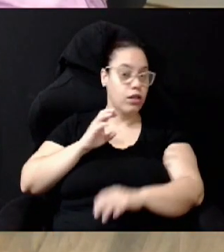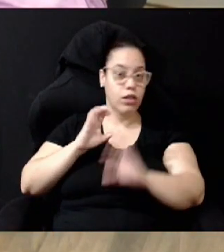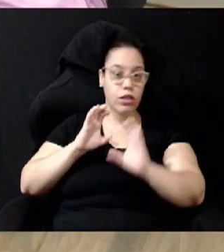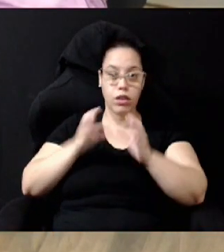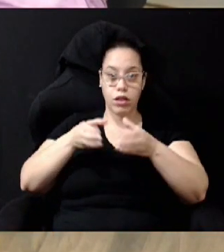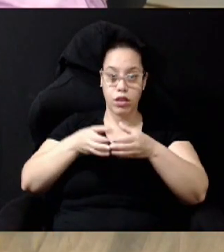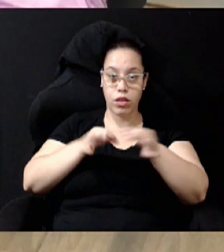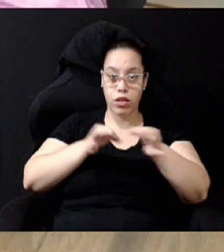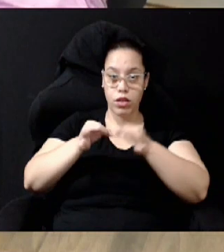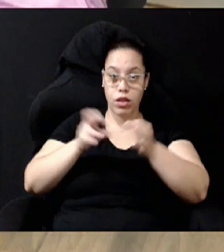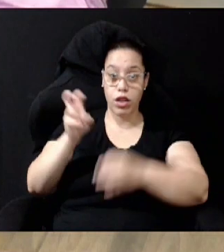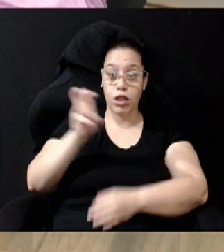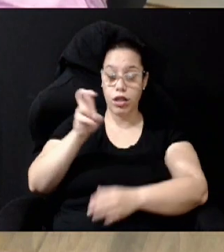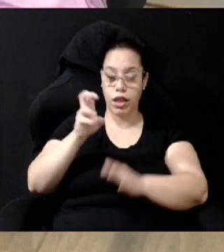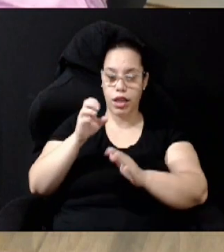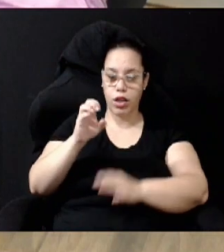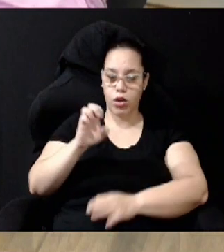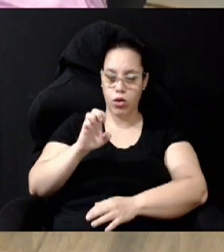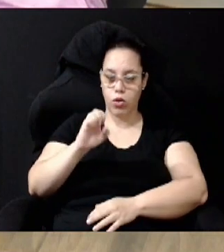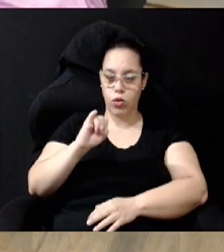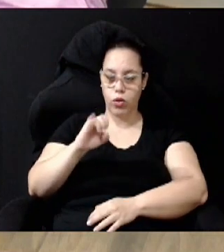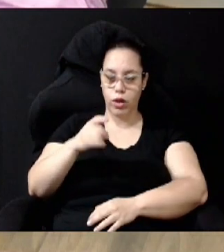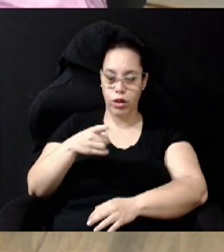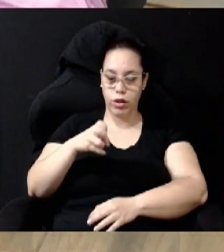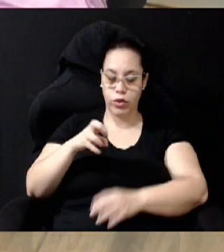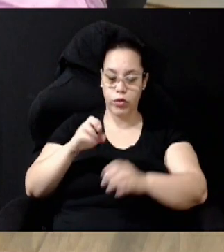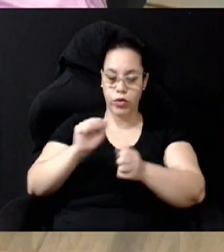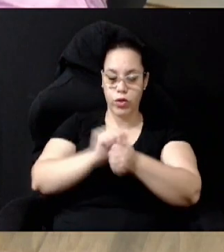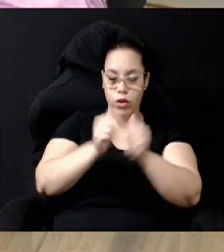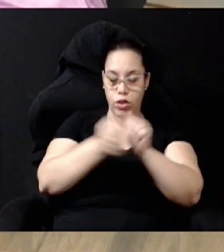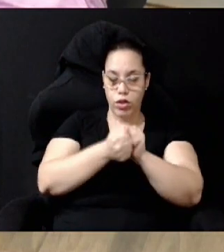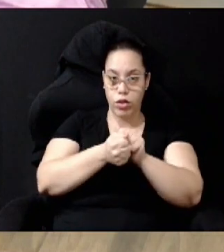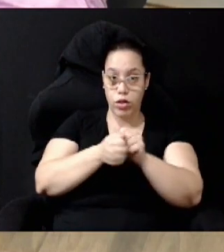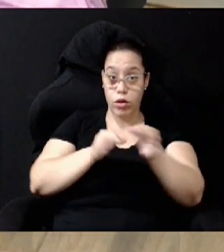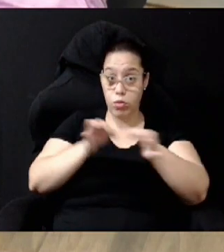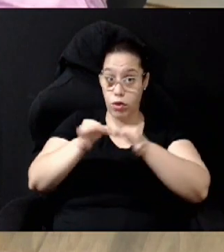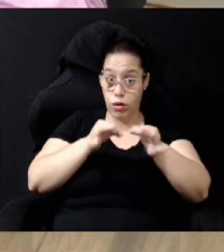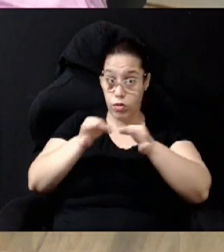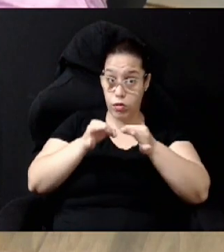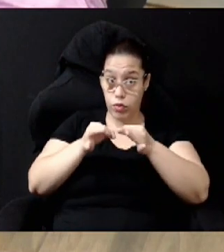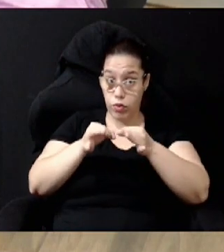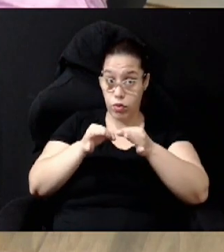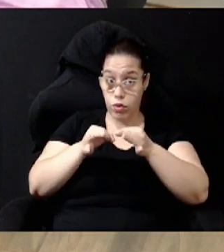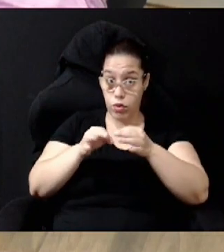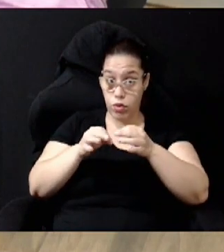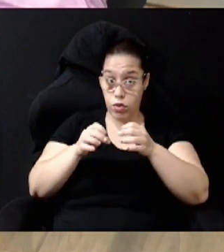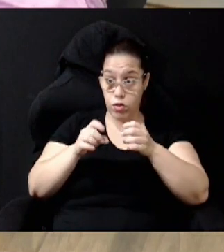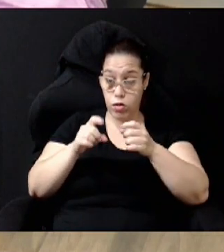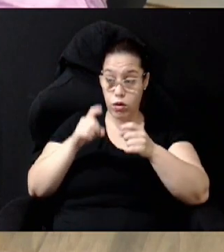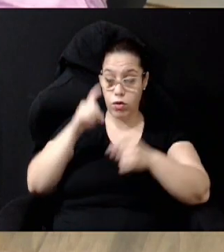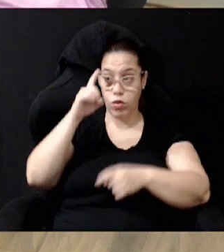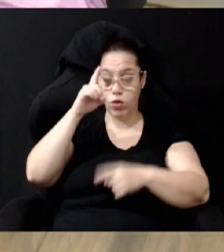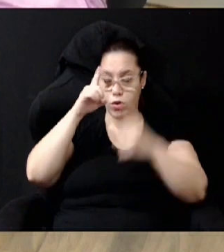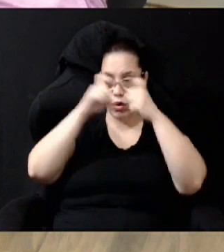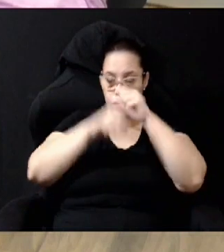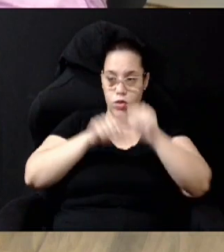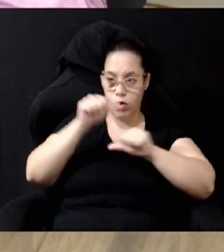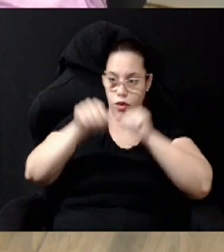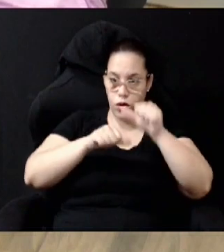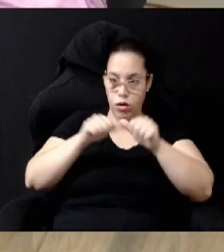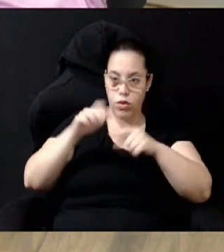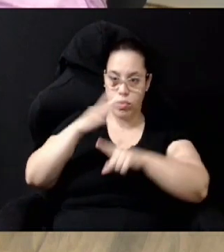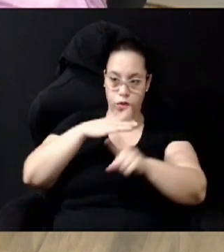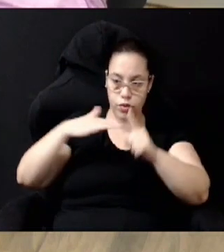5 eixos: mitigação, adaptação e preparação para os desastres, transformação ecológica,